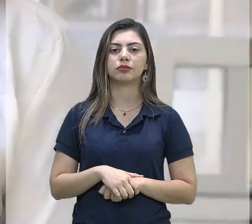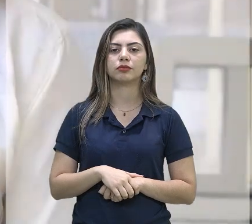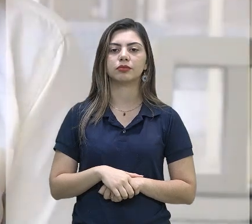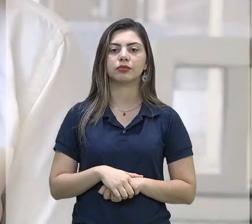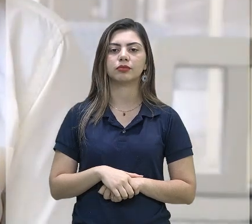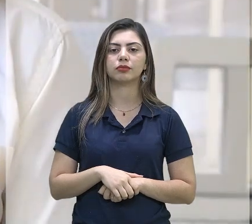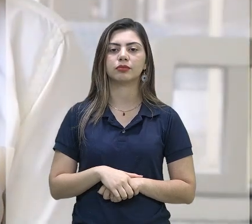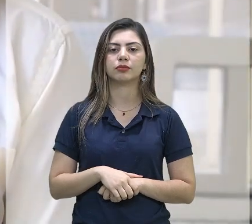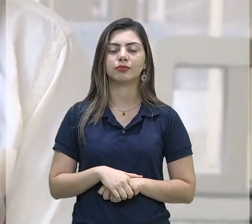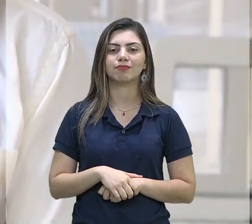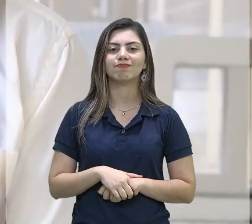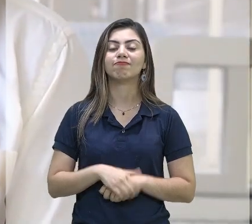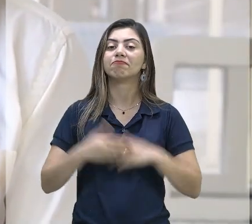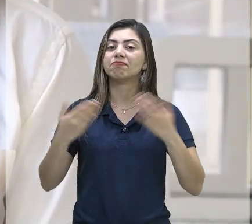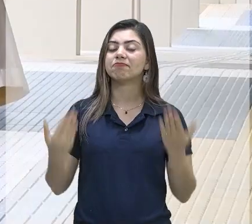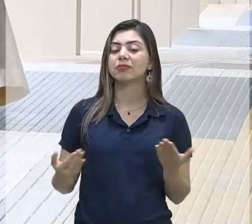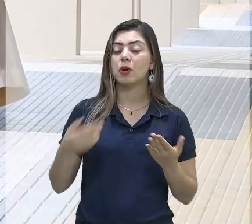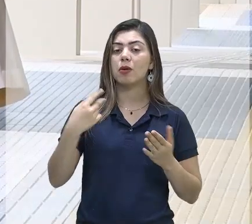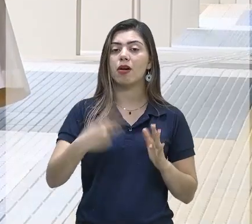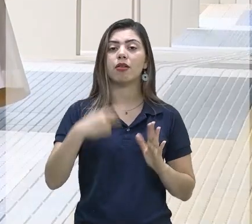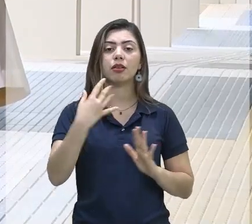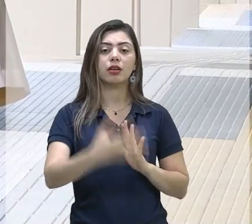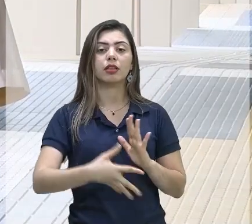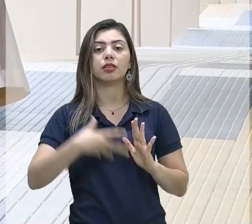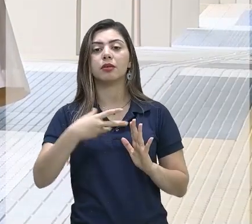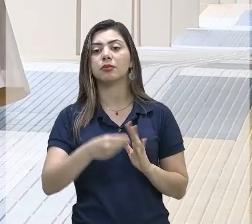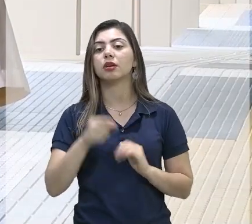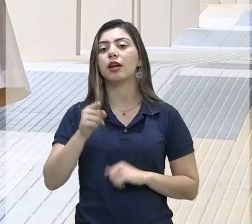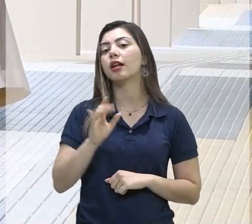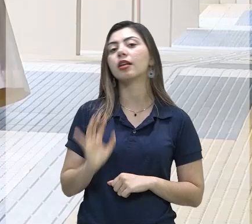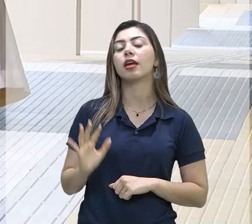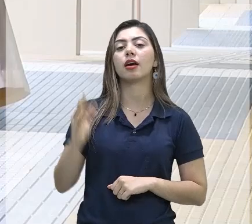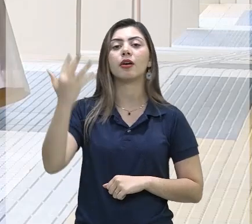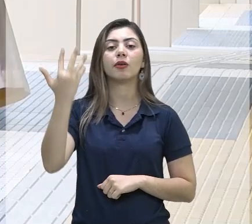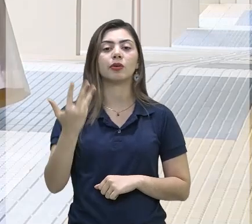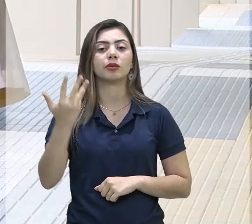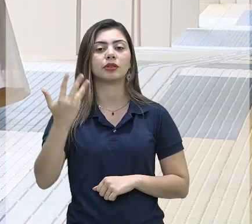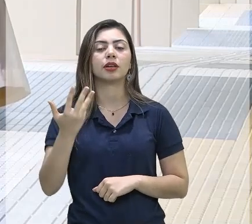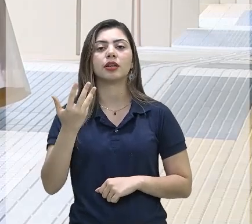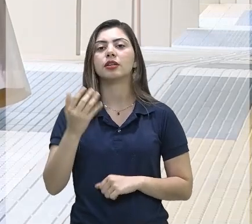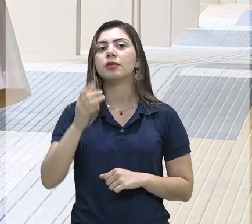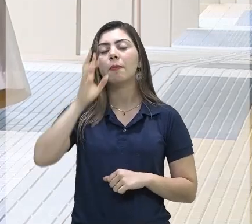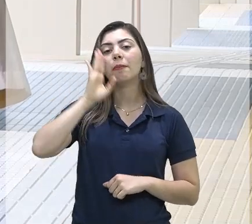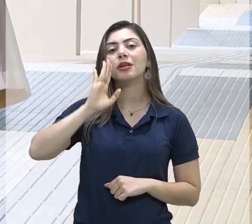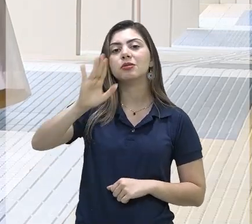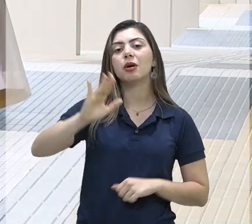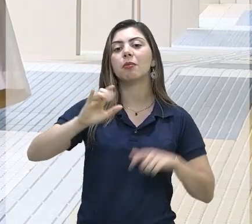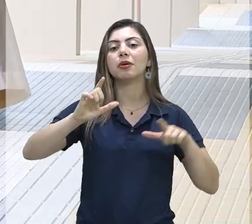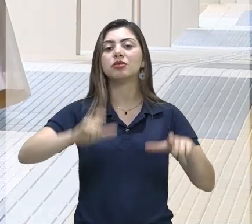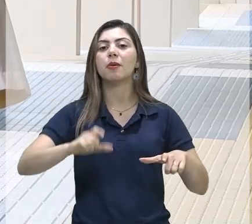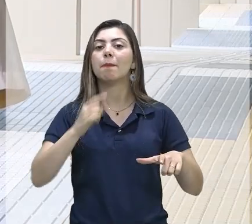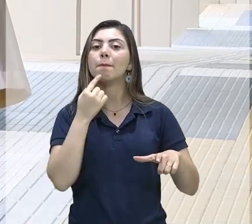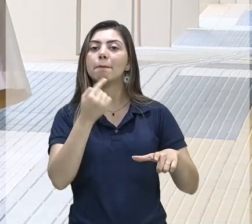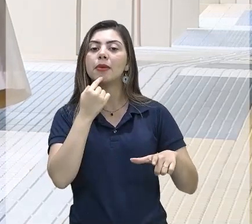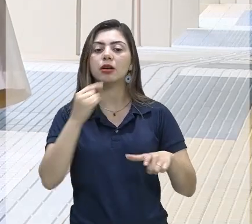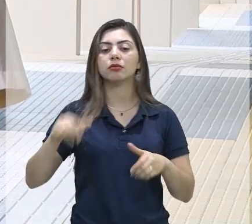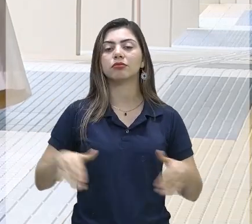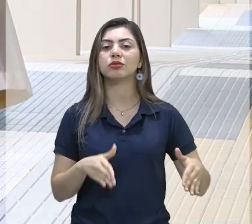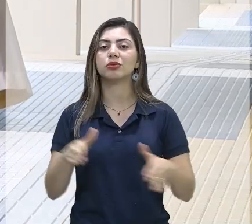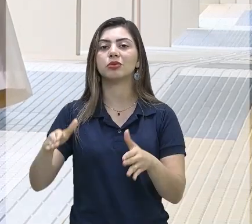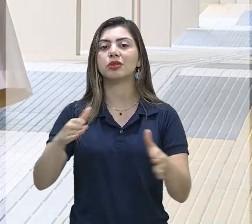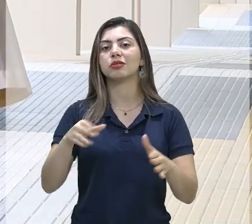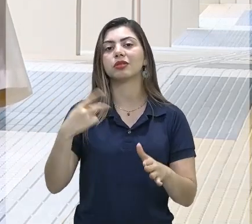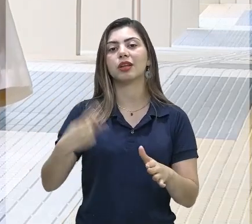Na Amazônia, o fenômeno ele é muito mais intenso nas margens do rio Amazonas, que é um